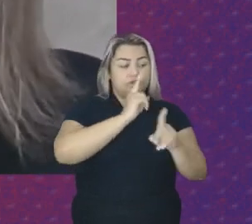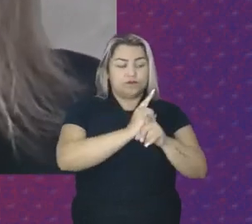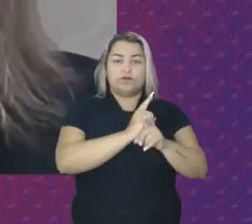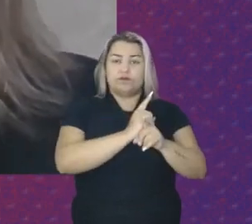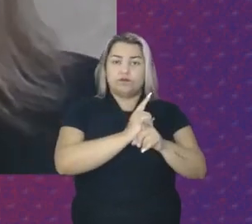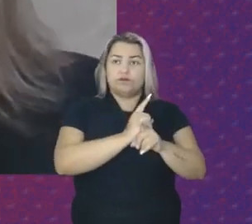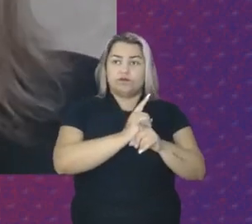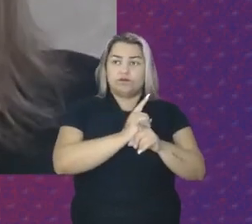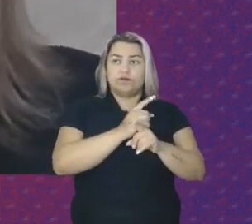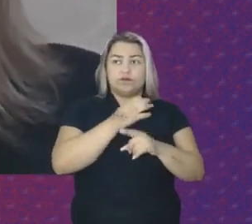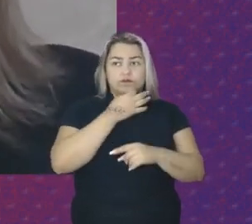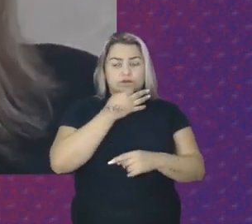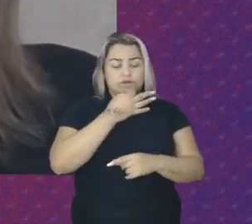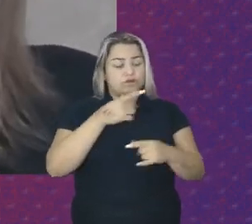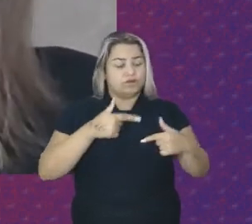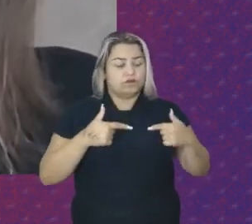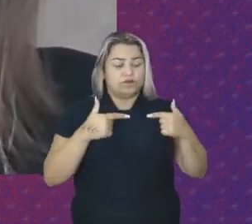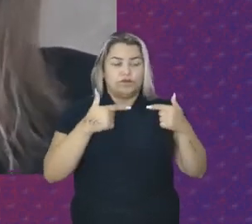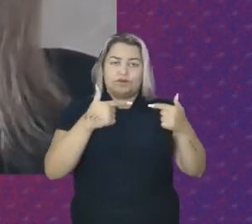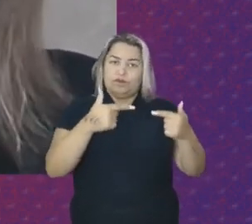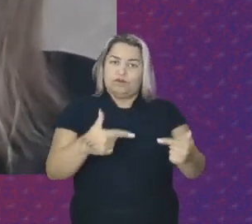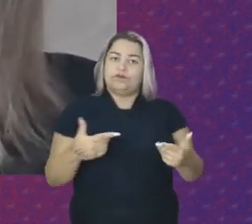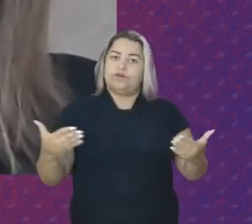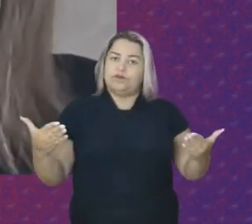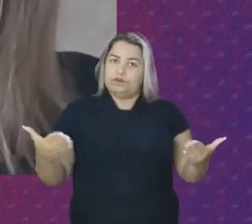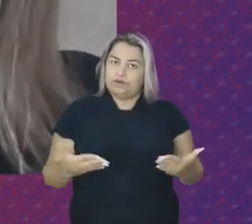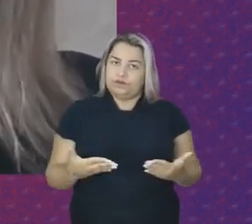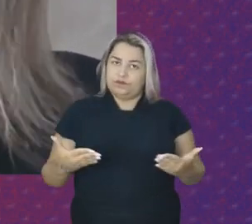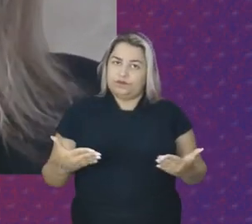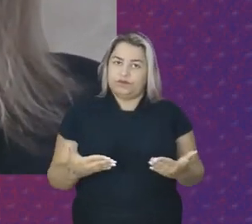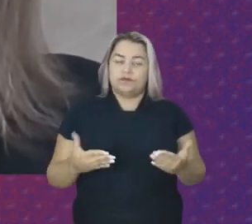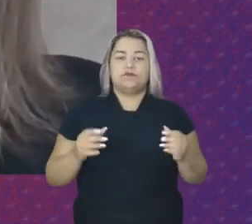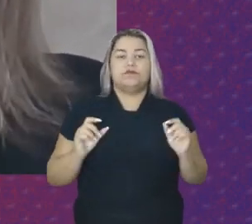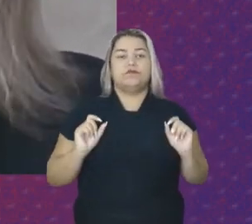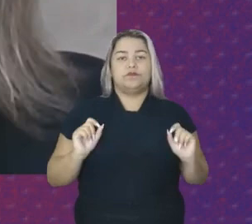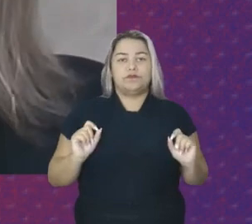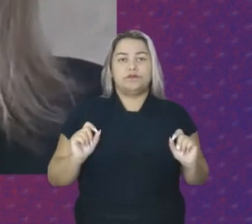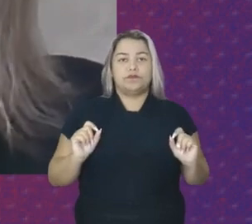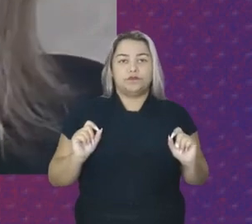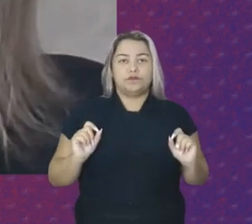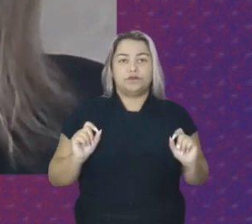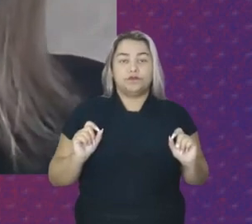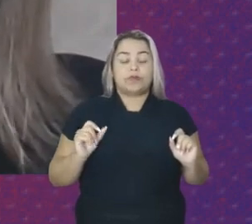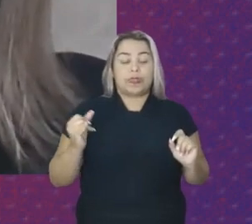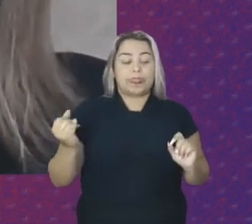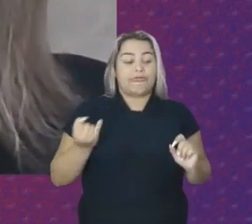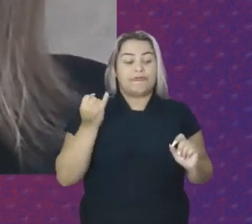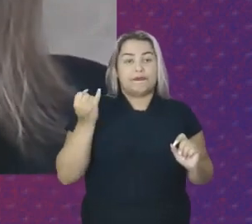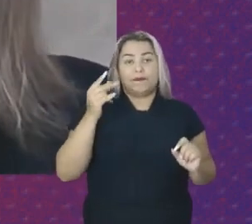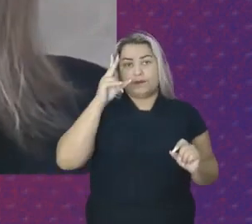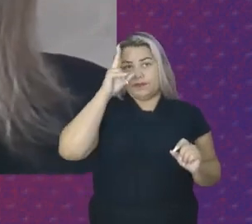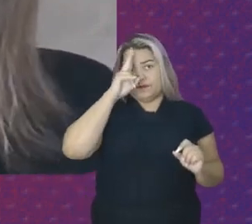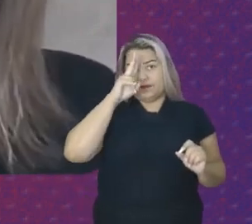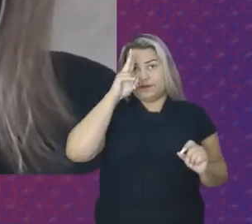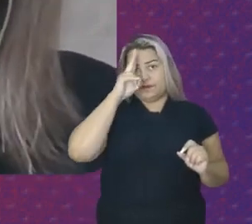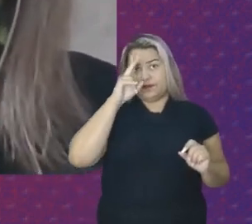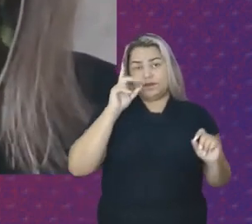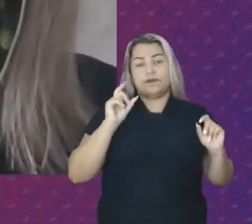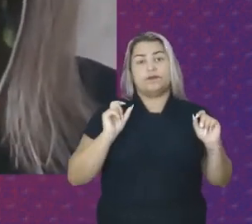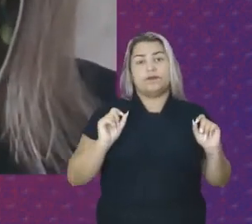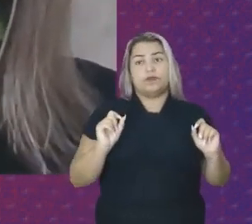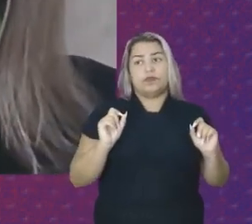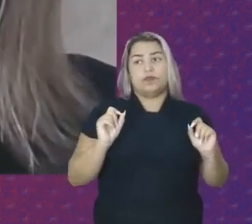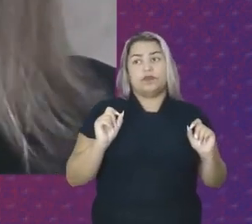e falar dos desafios atuais nessa área. Bom, é importante lembrar que ali